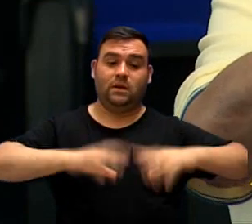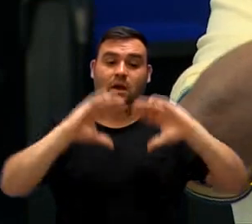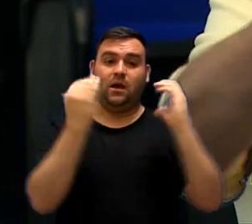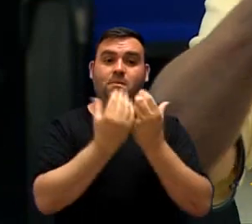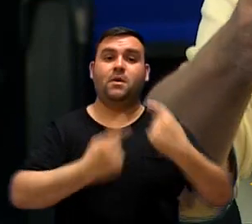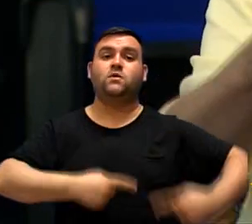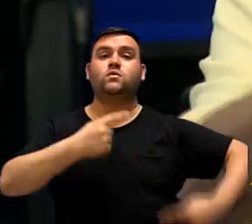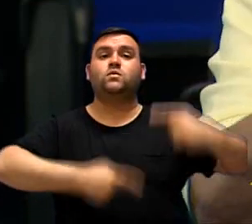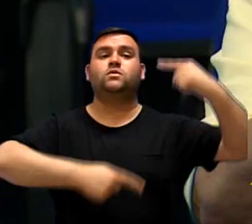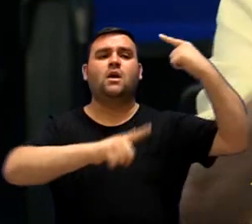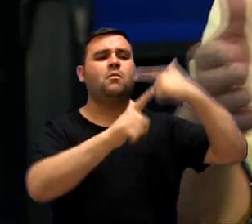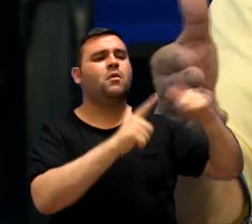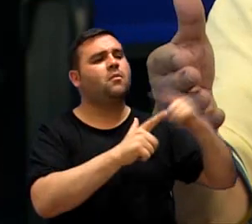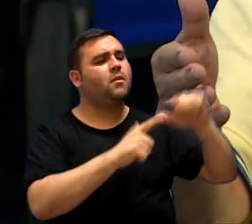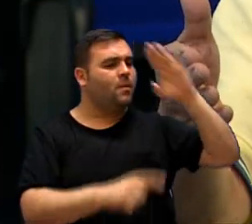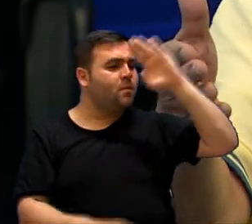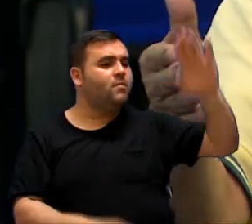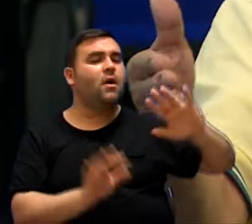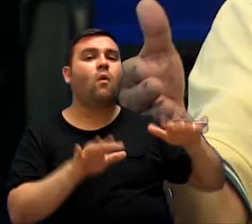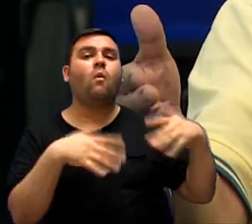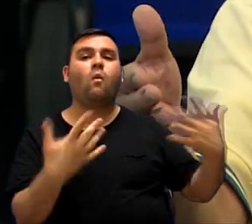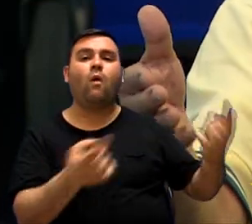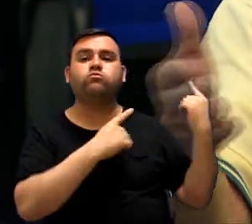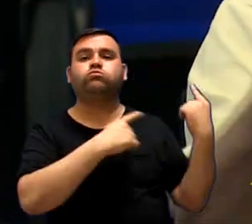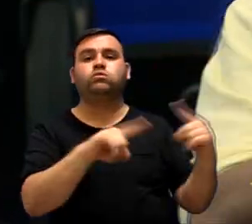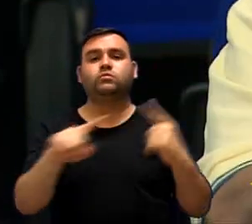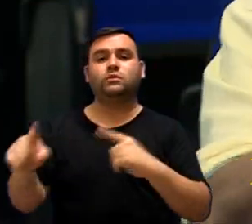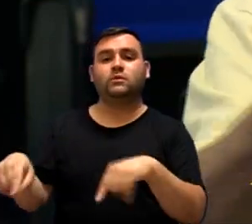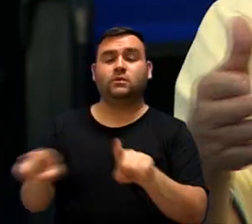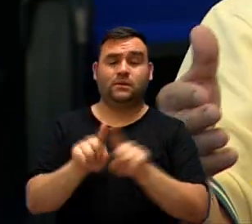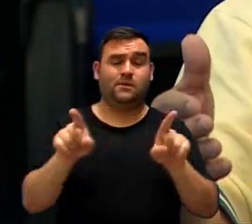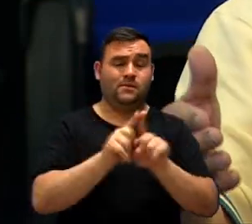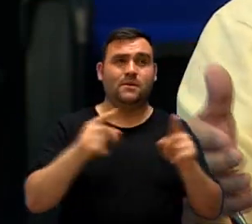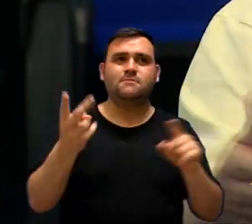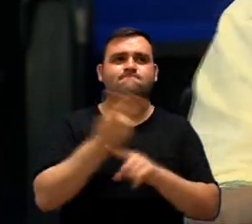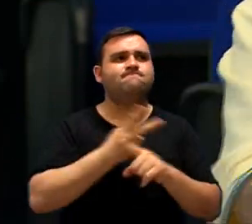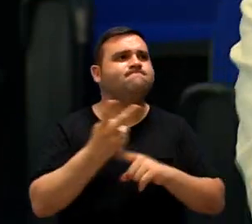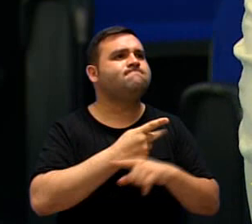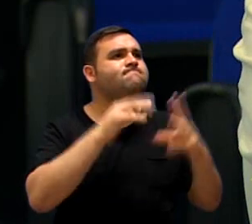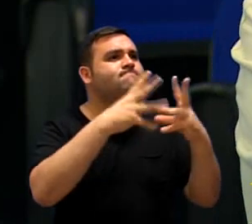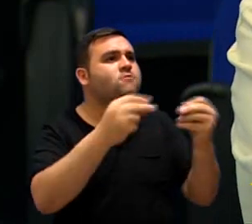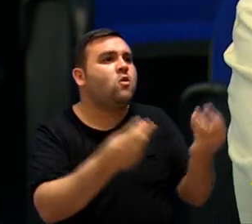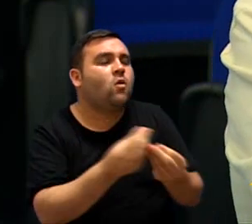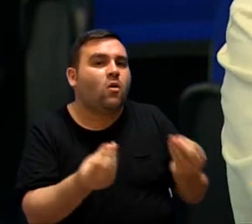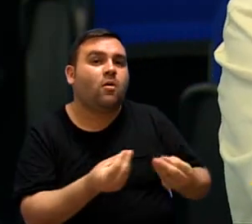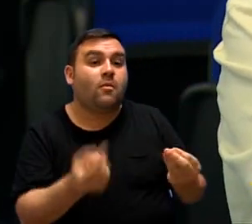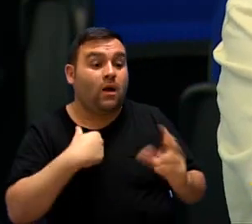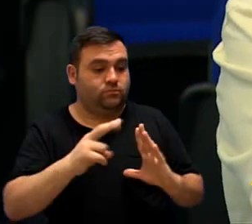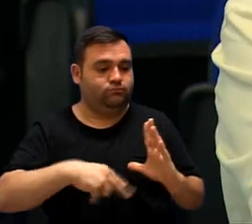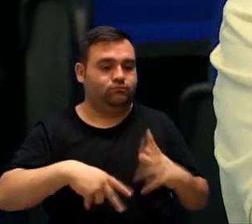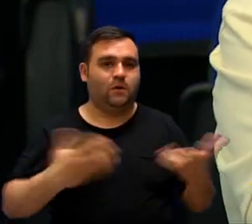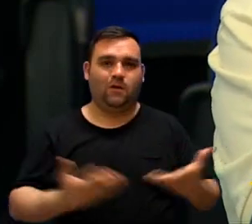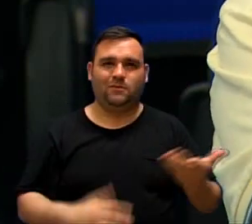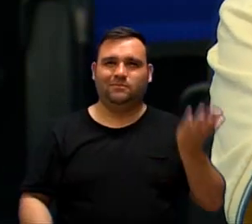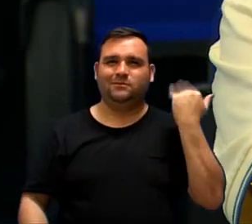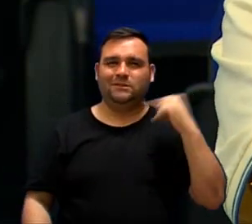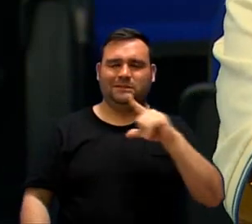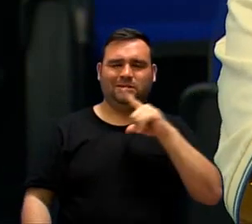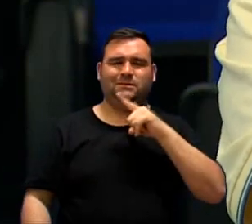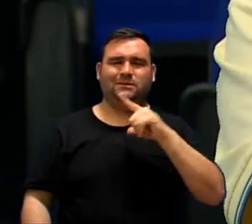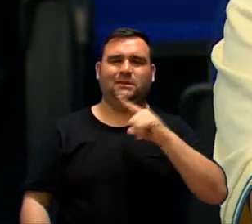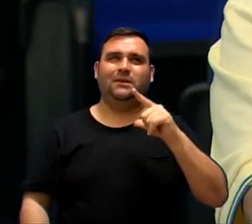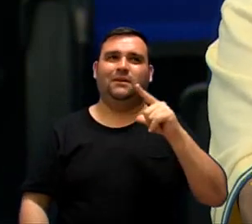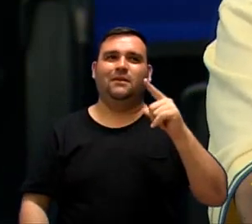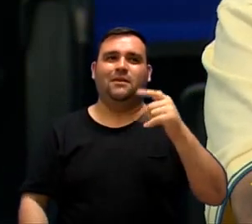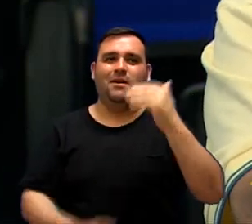quais serão os problemas principais que nós vamos atacar e ir atrás deles. Eu li agora, aí, nesses dias,